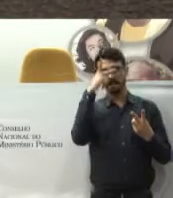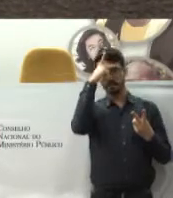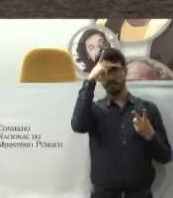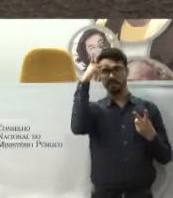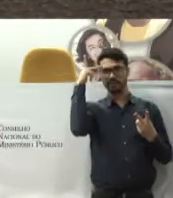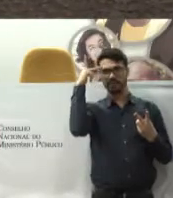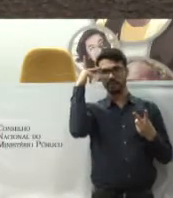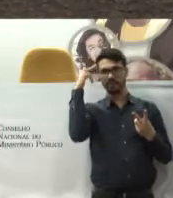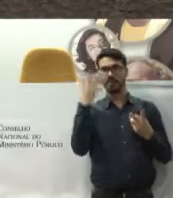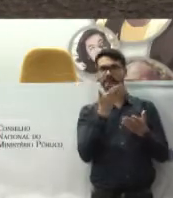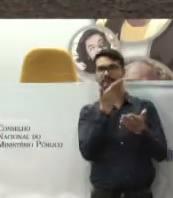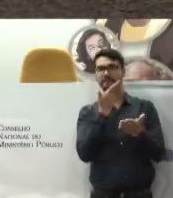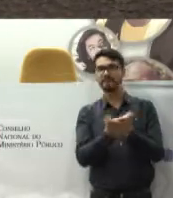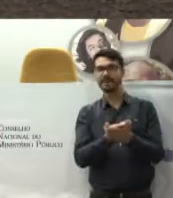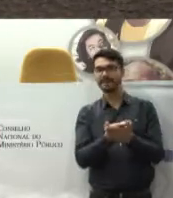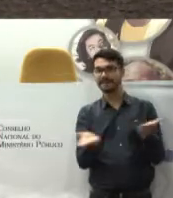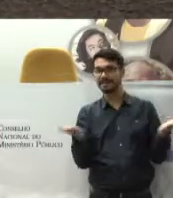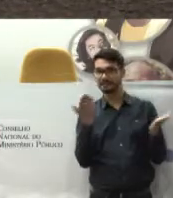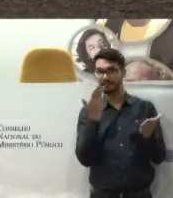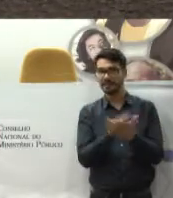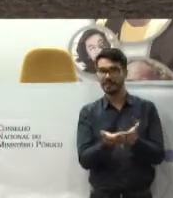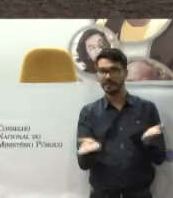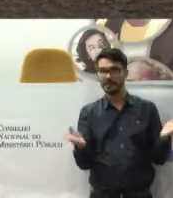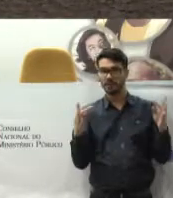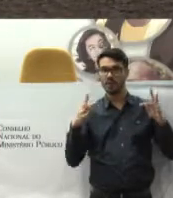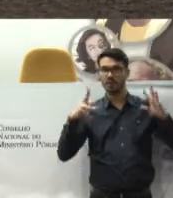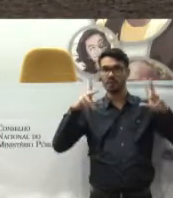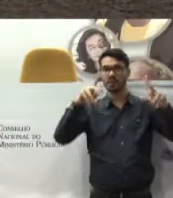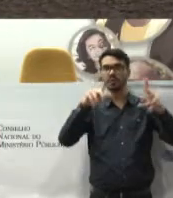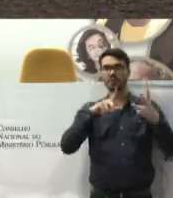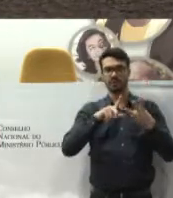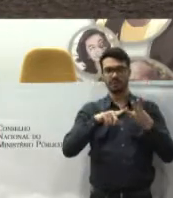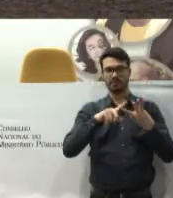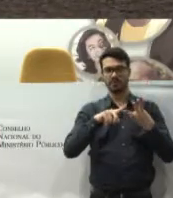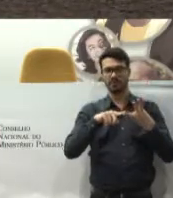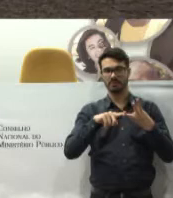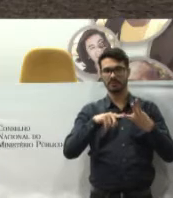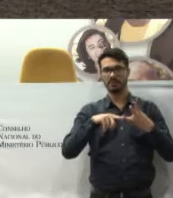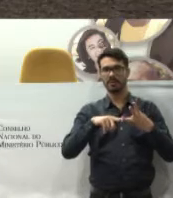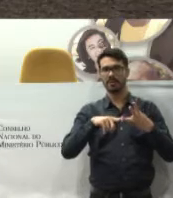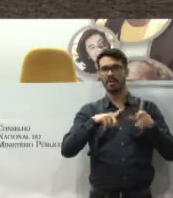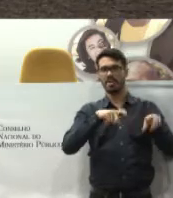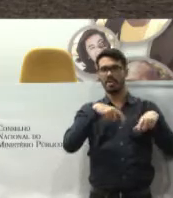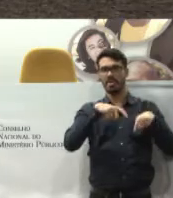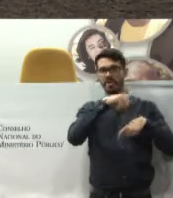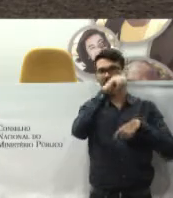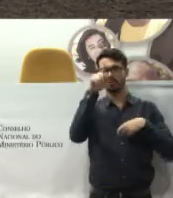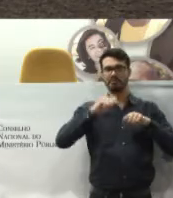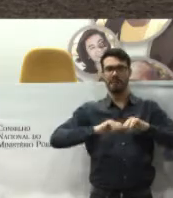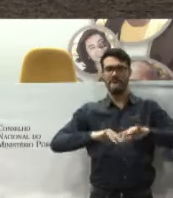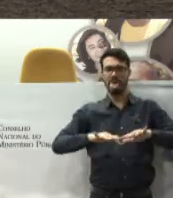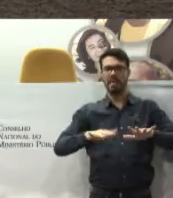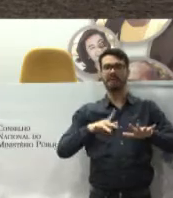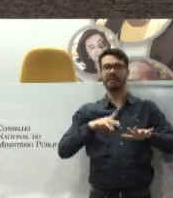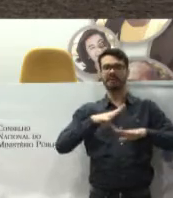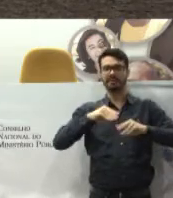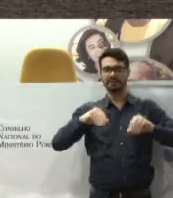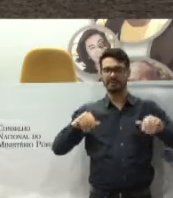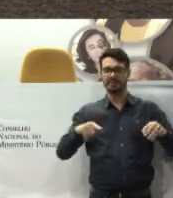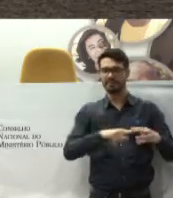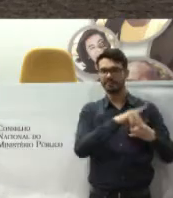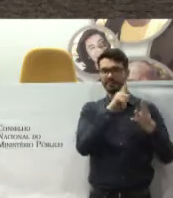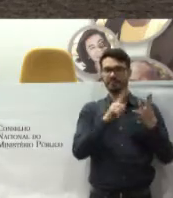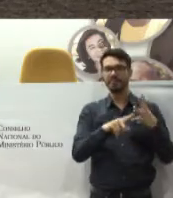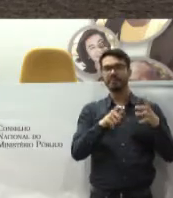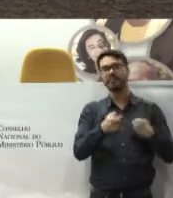Bento Rodrigues e perdeu tudo, você tem os proprietários rurais cujas terras ficaram enlameadas, você tem os pescadores que pescavam no rio e não